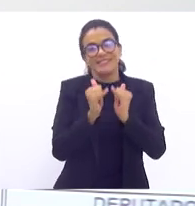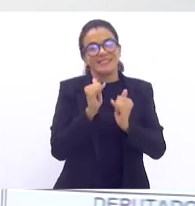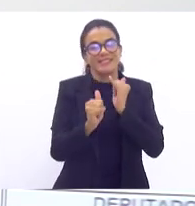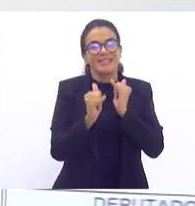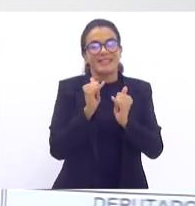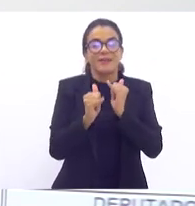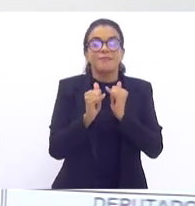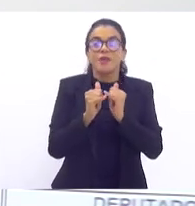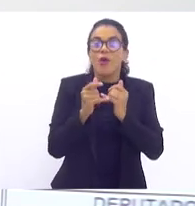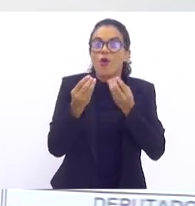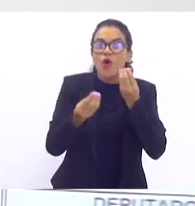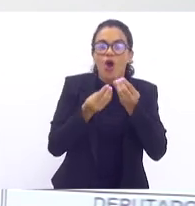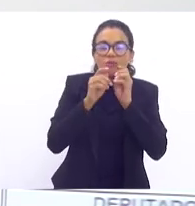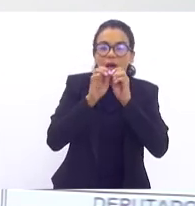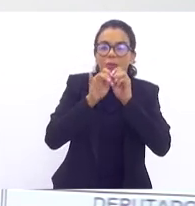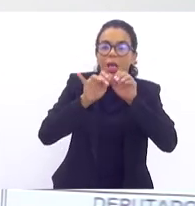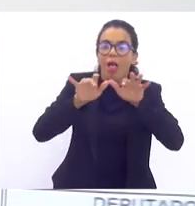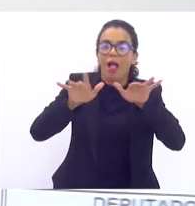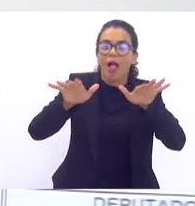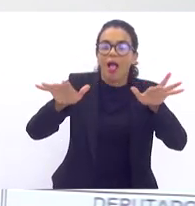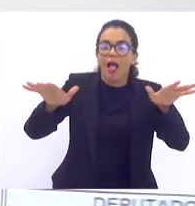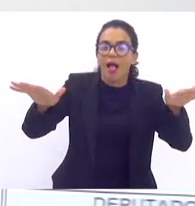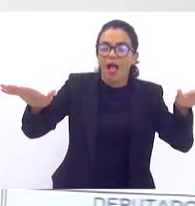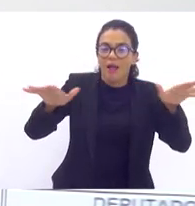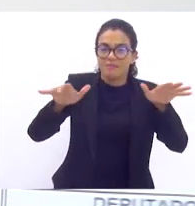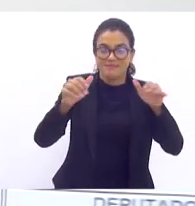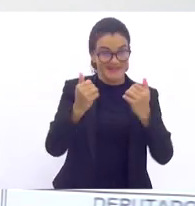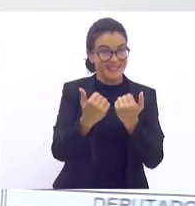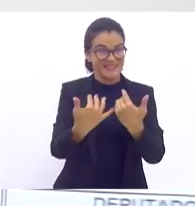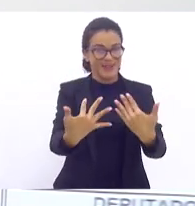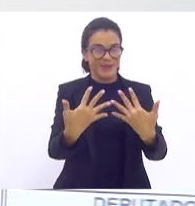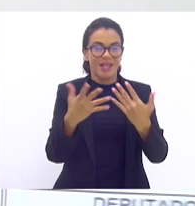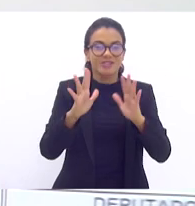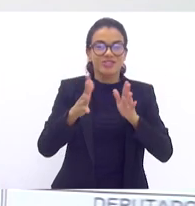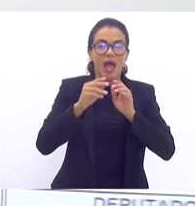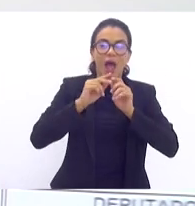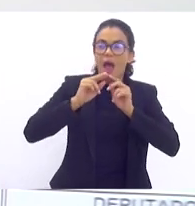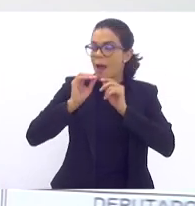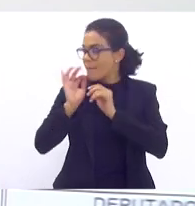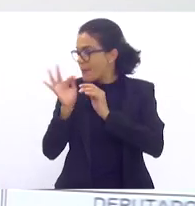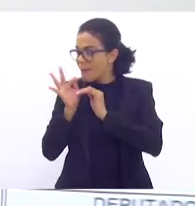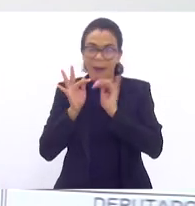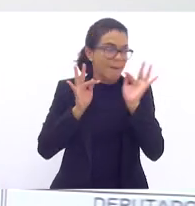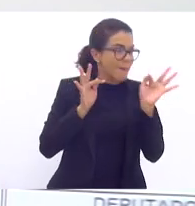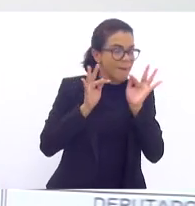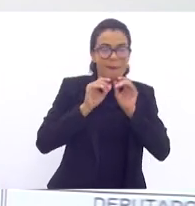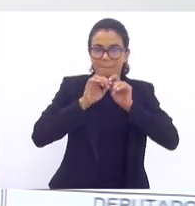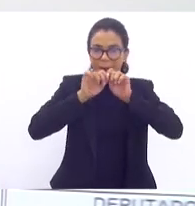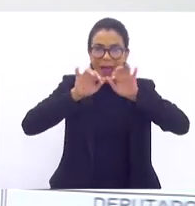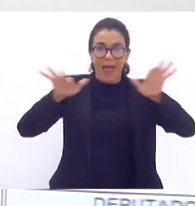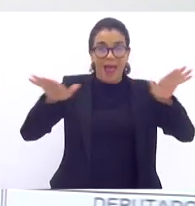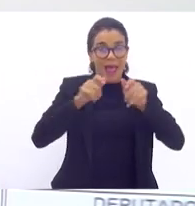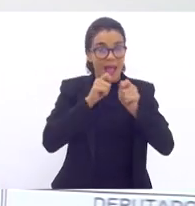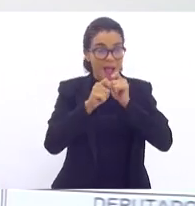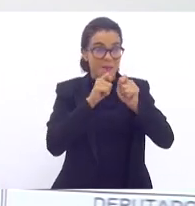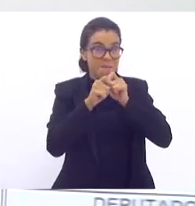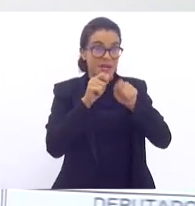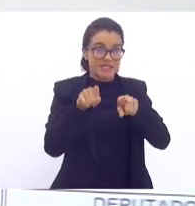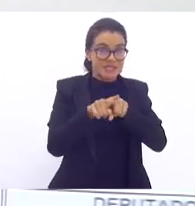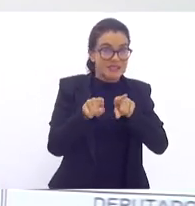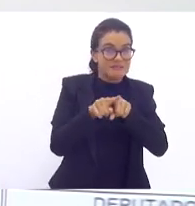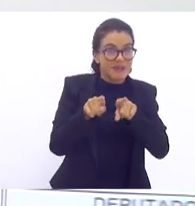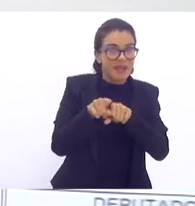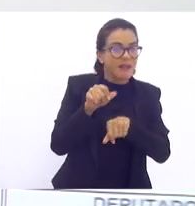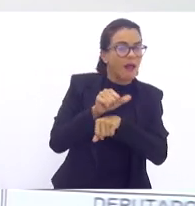a dimensão que essa audiência pública tá tomando né até a imprensa já tá aqui fustigando